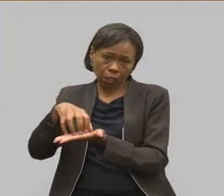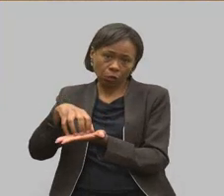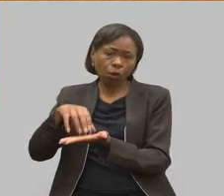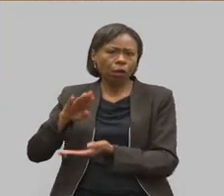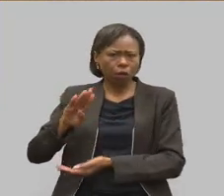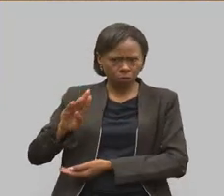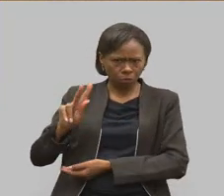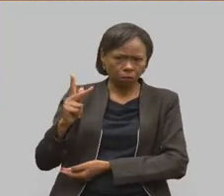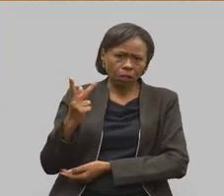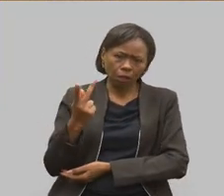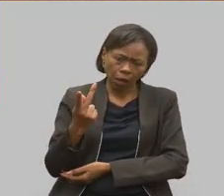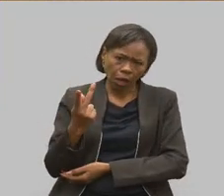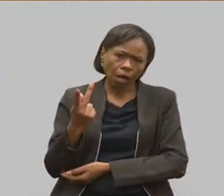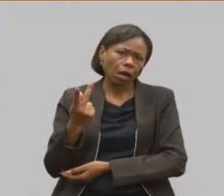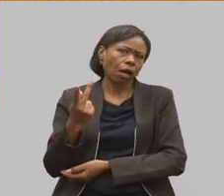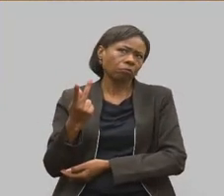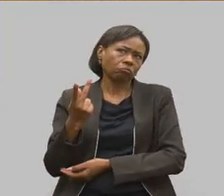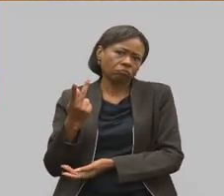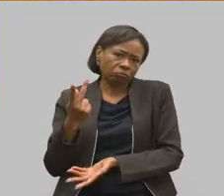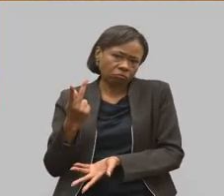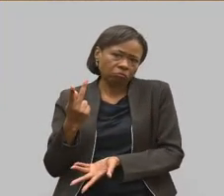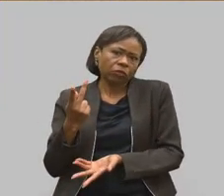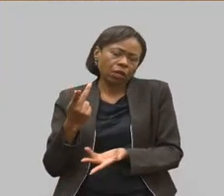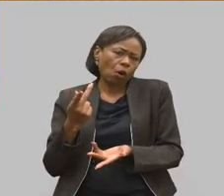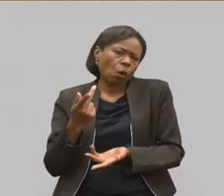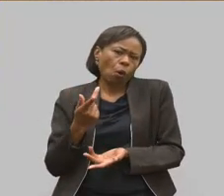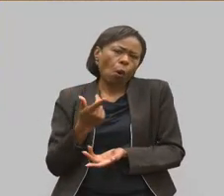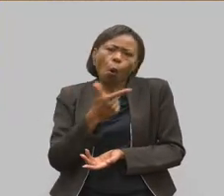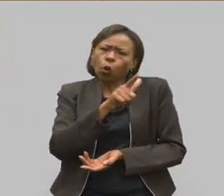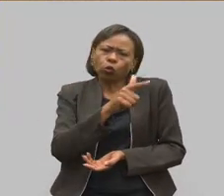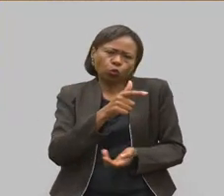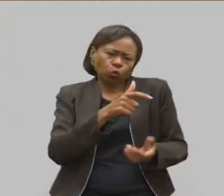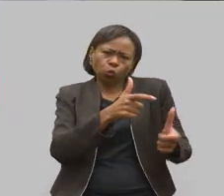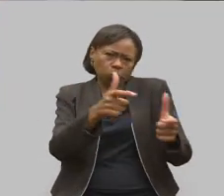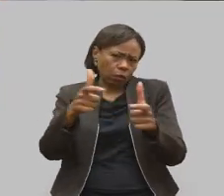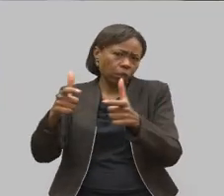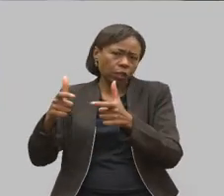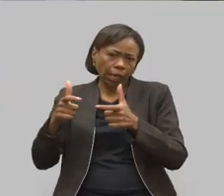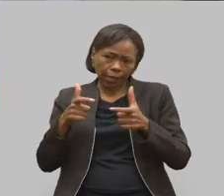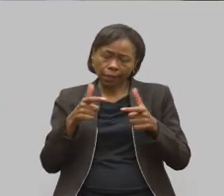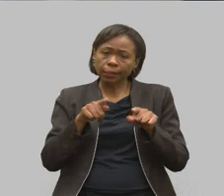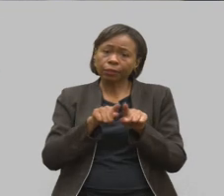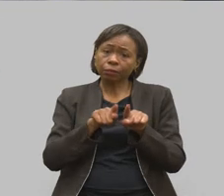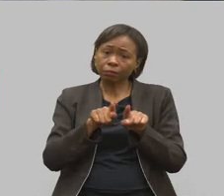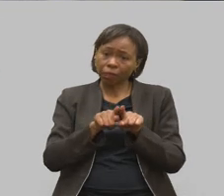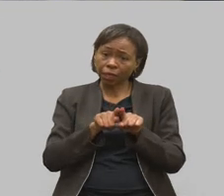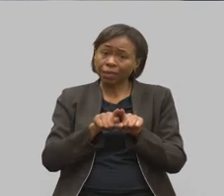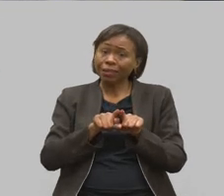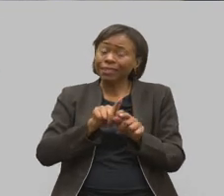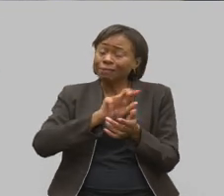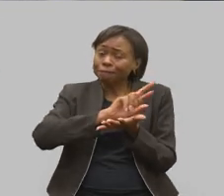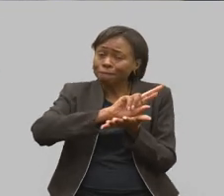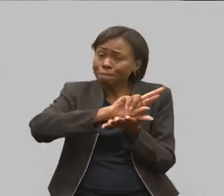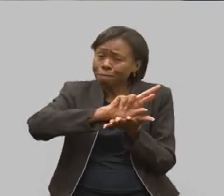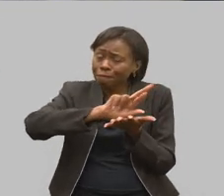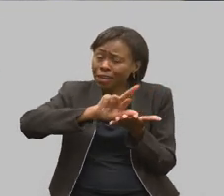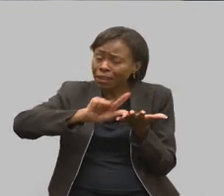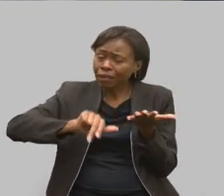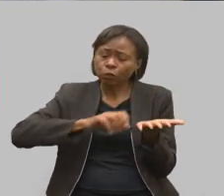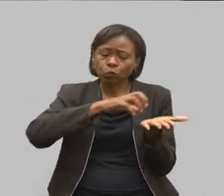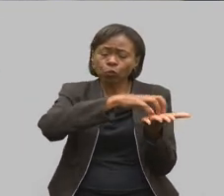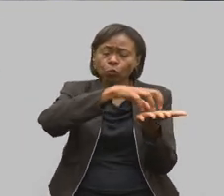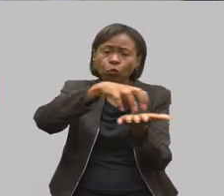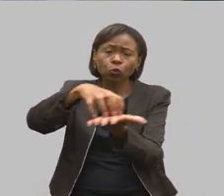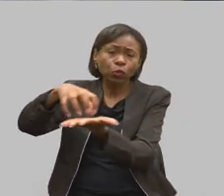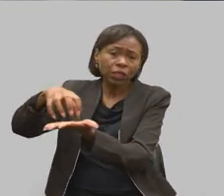Horizonte ou em em poucos pontos de atenção mas múltiplos centros para reabilitação